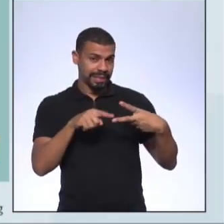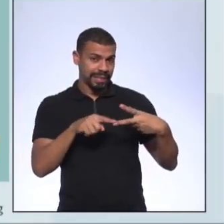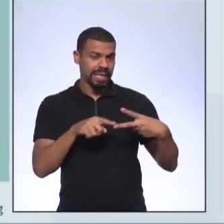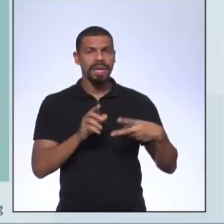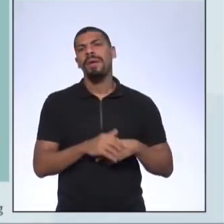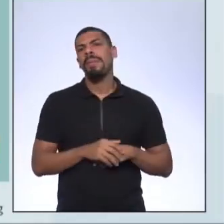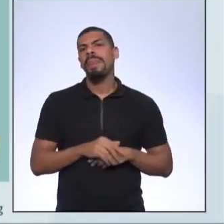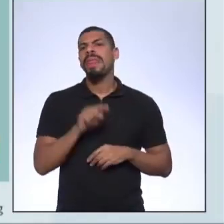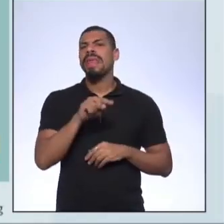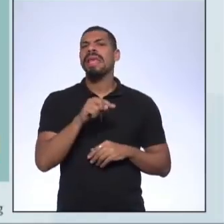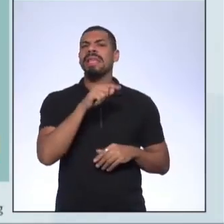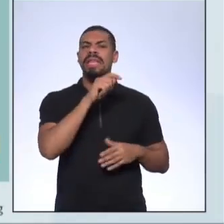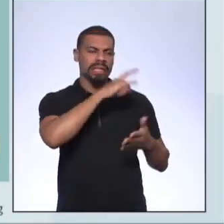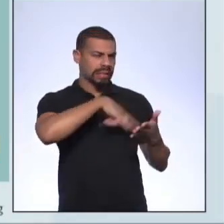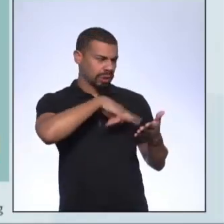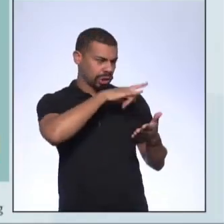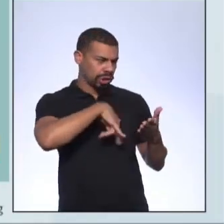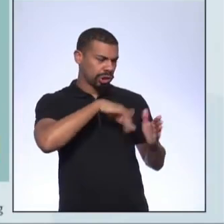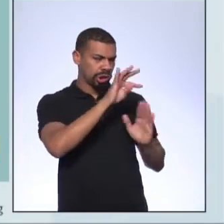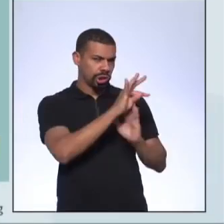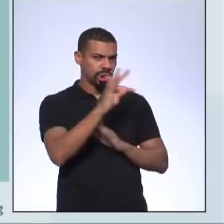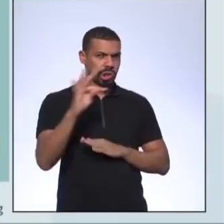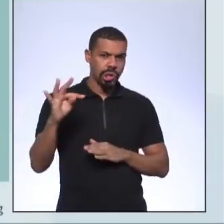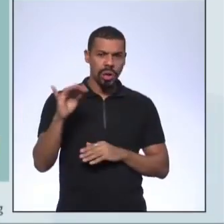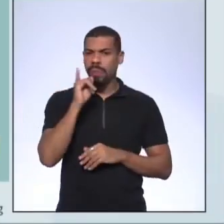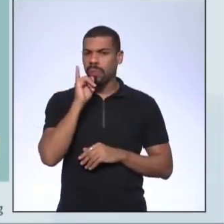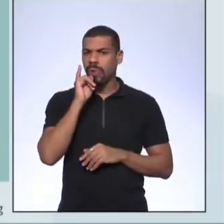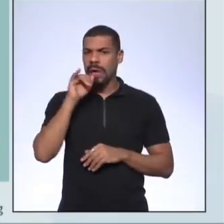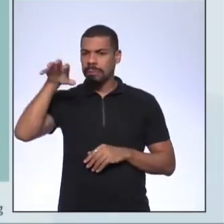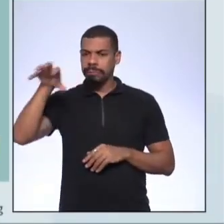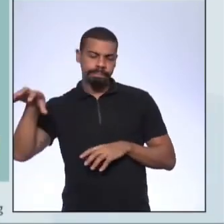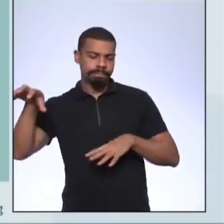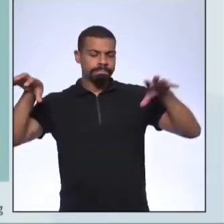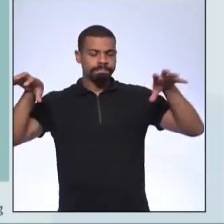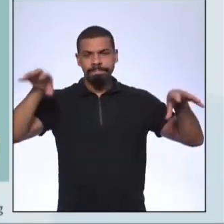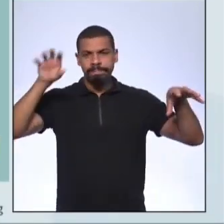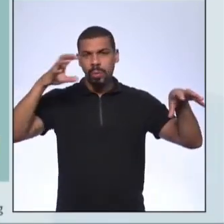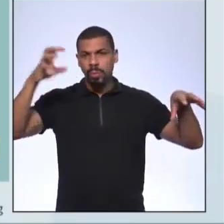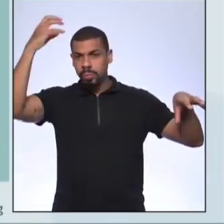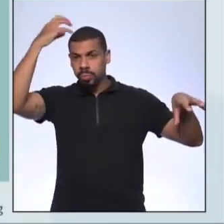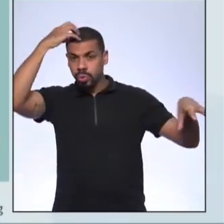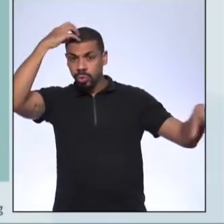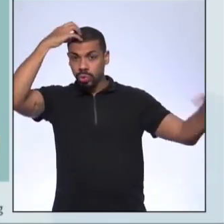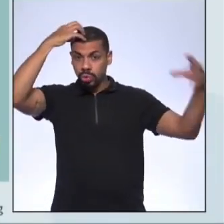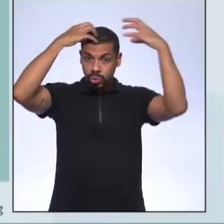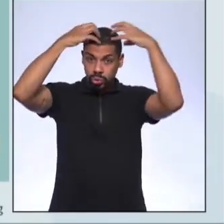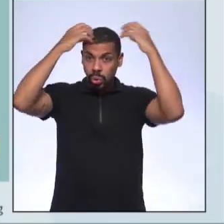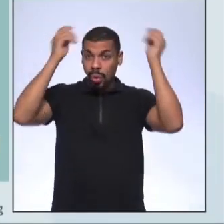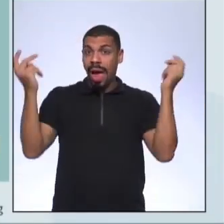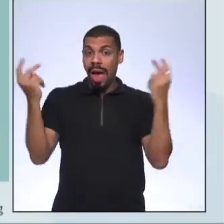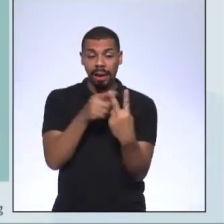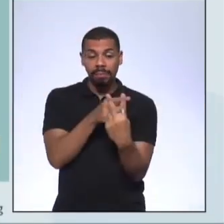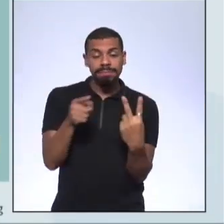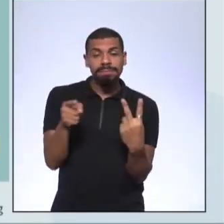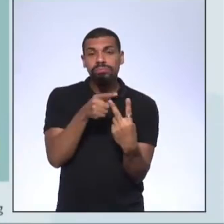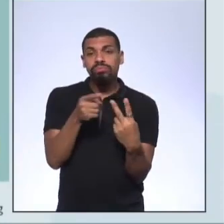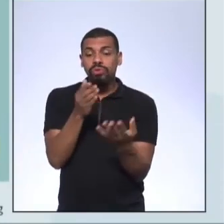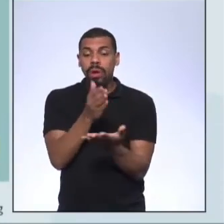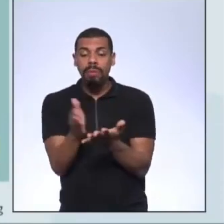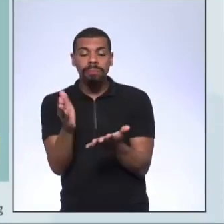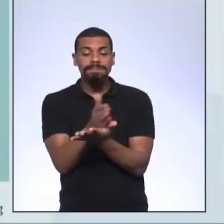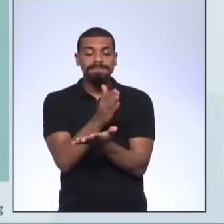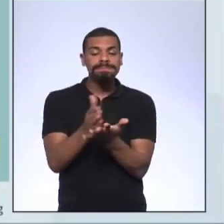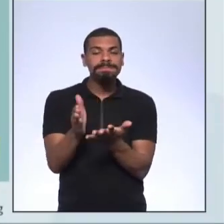E esse tratado determina que as duas coroas, Espanha e Portugal, devem dividir as terras descobertas e a